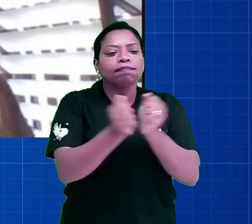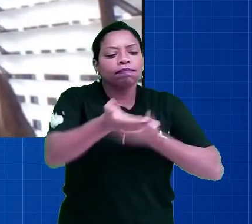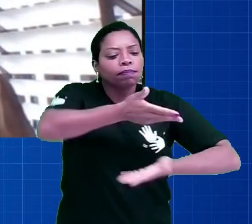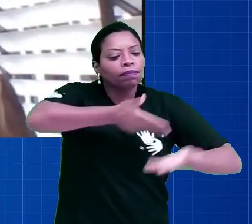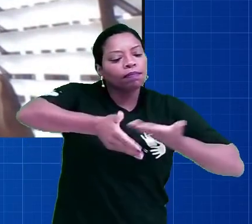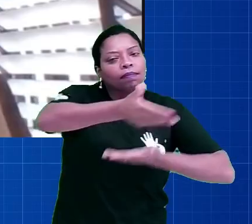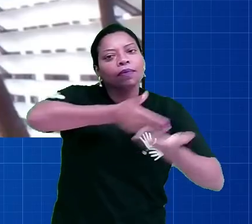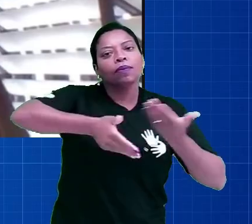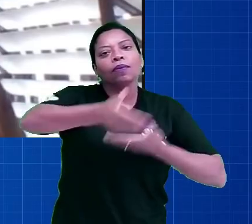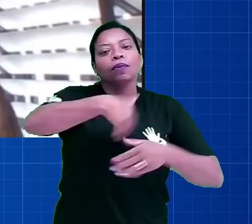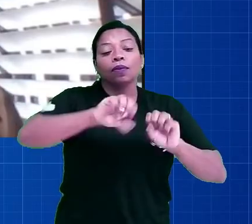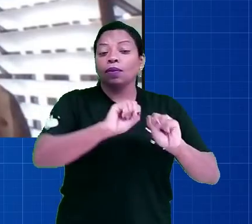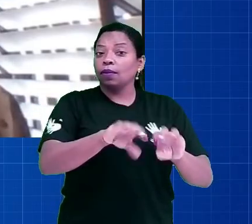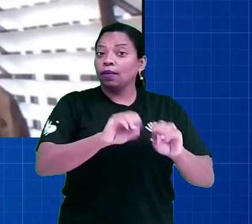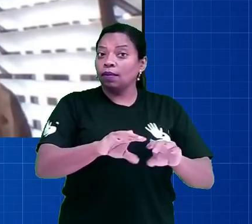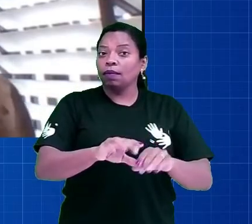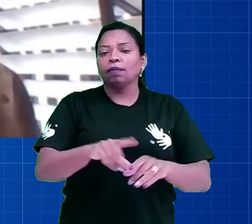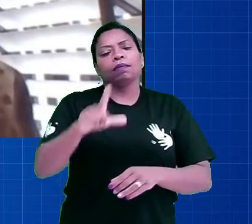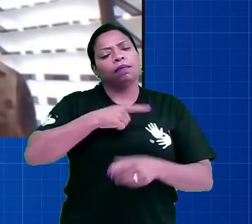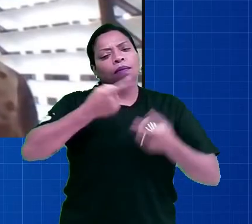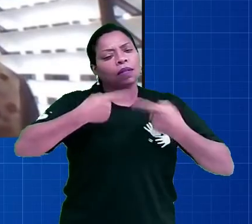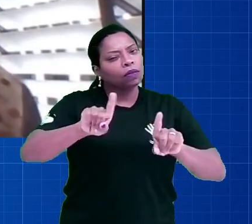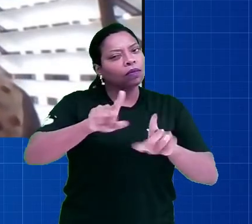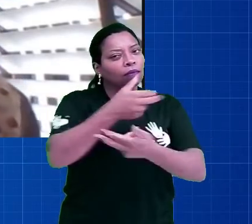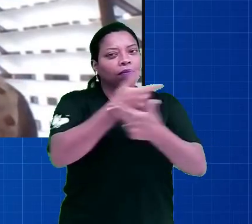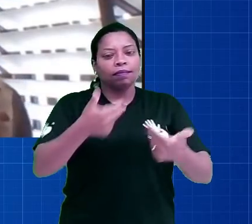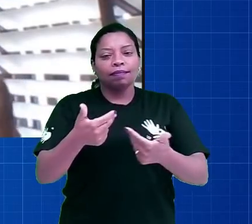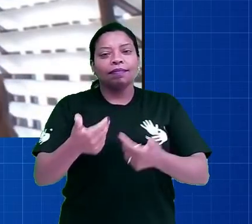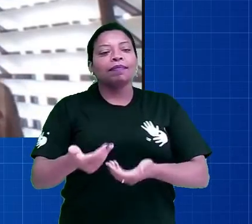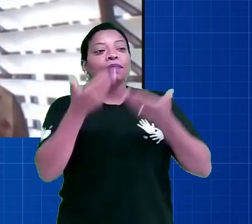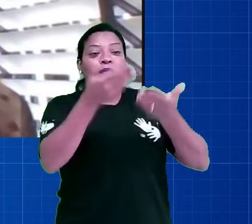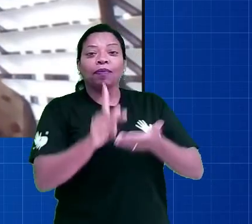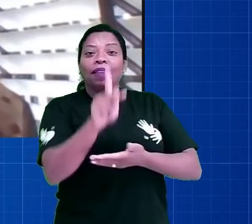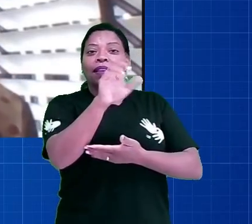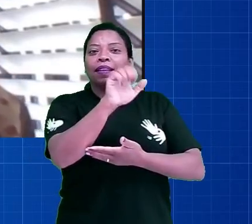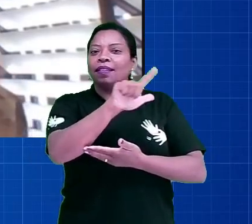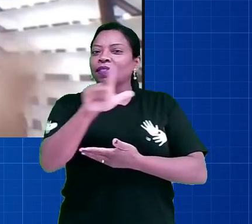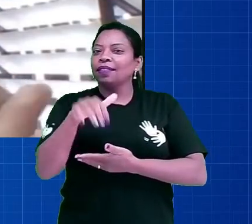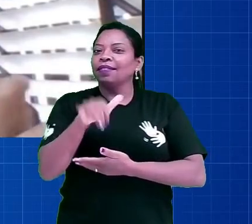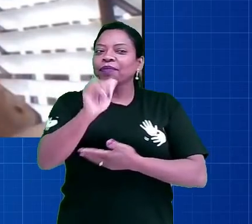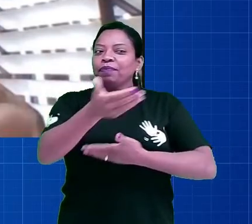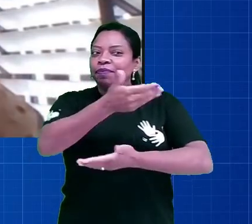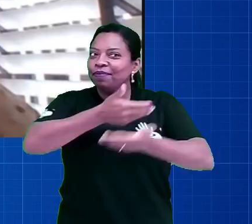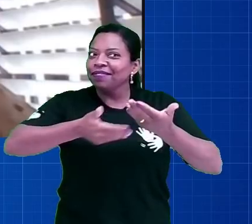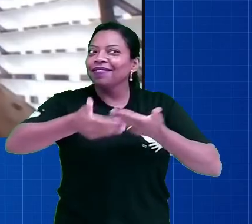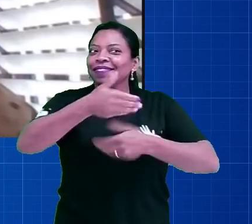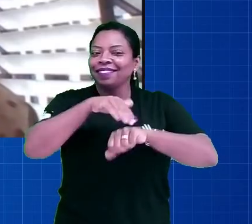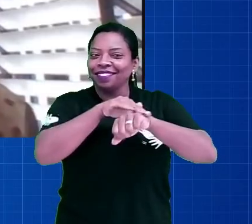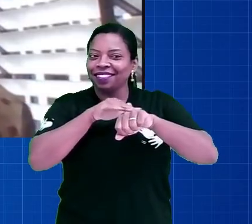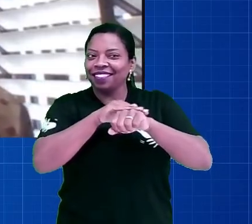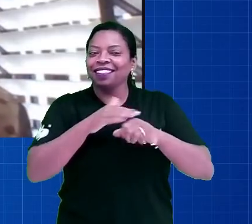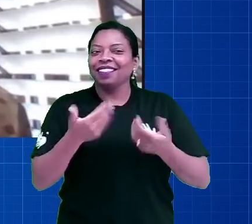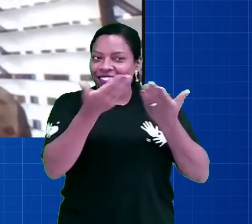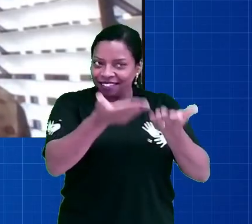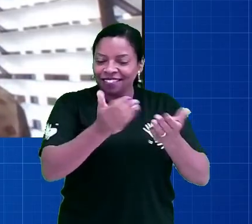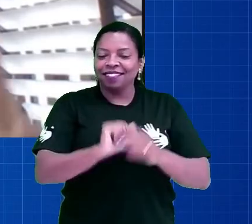um movimento de colaboração. E para isso, né, os desafios são muitos. Eu jogo para você novamente, Kelly,